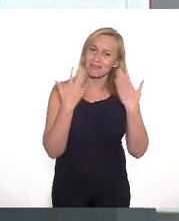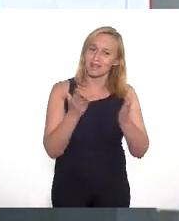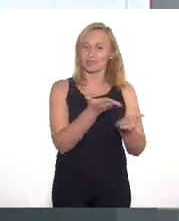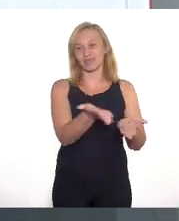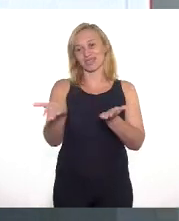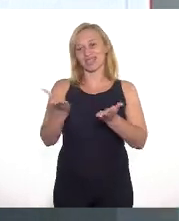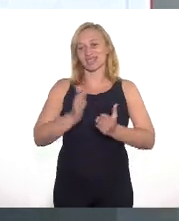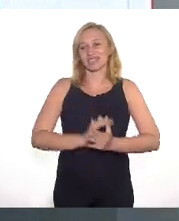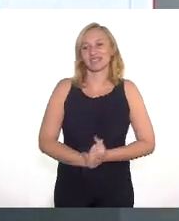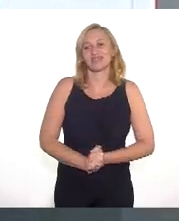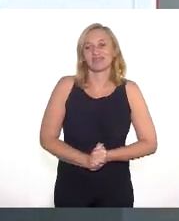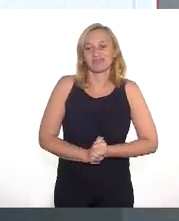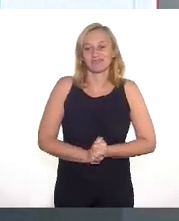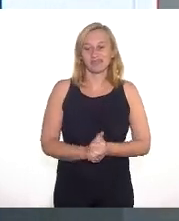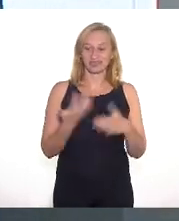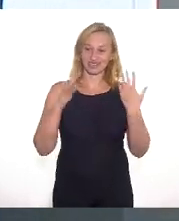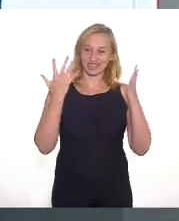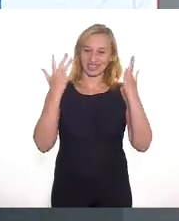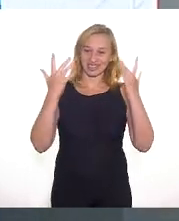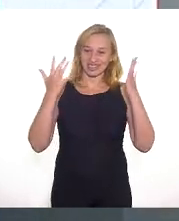elas.